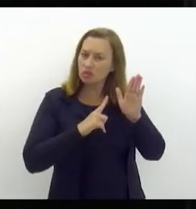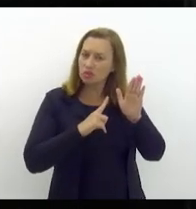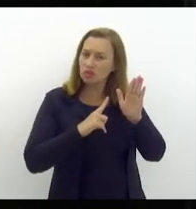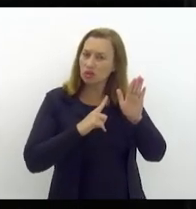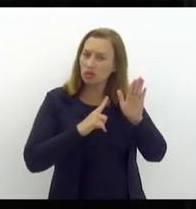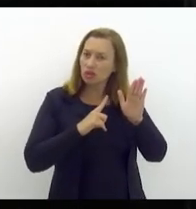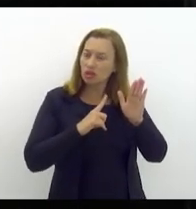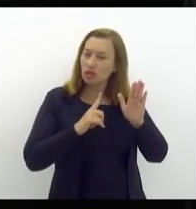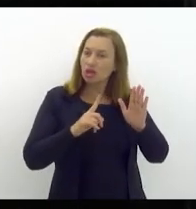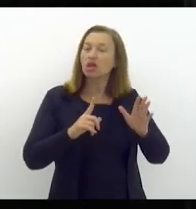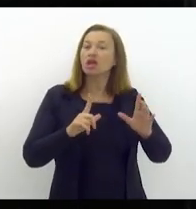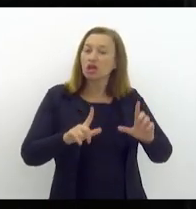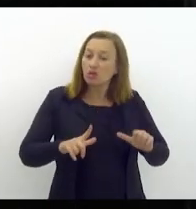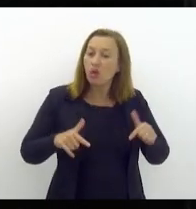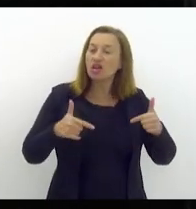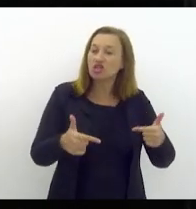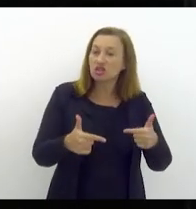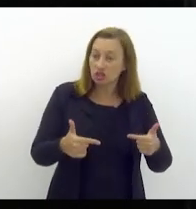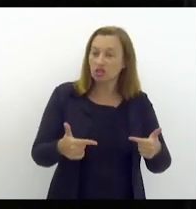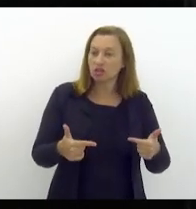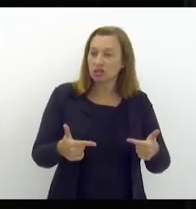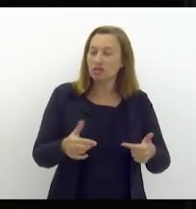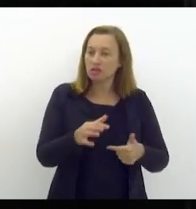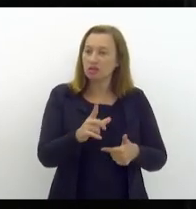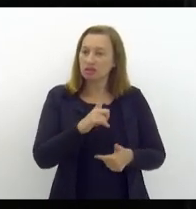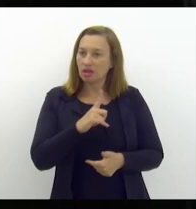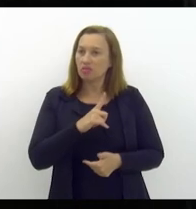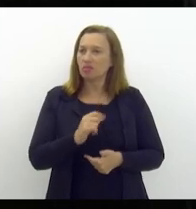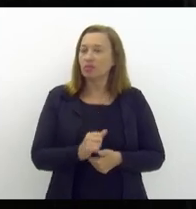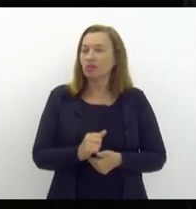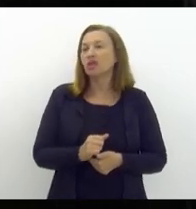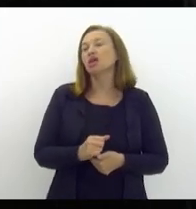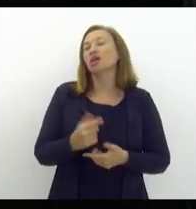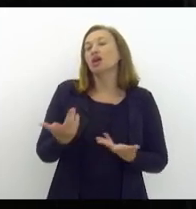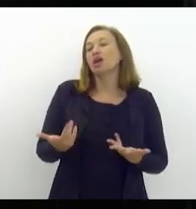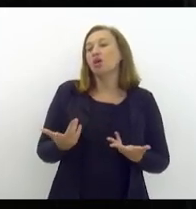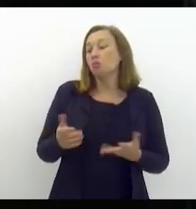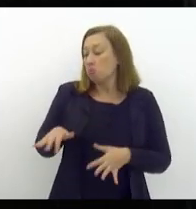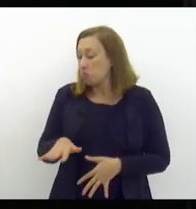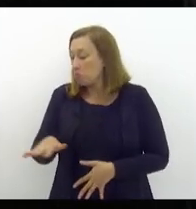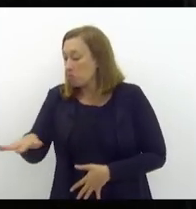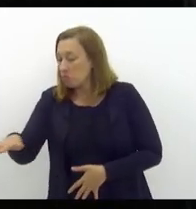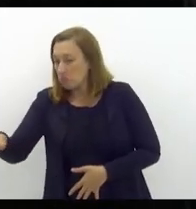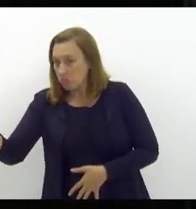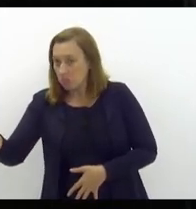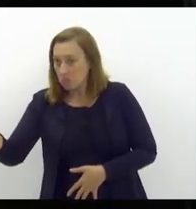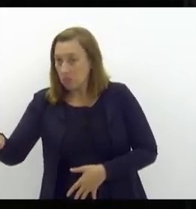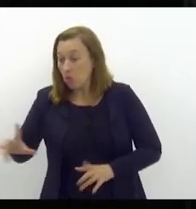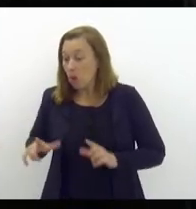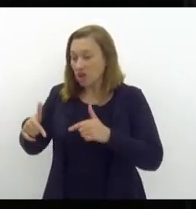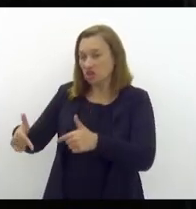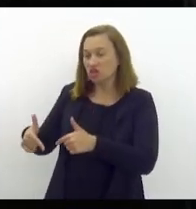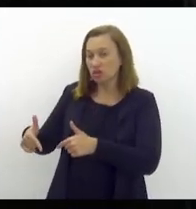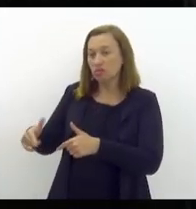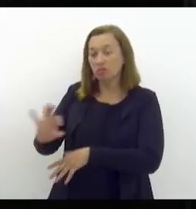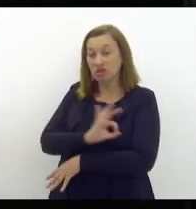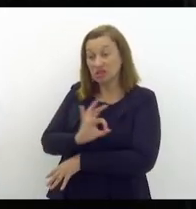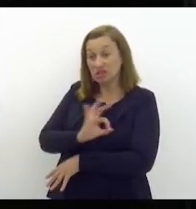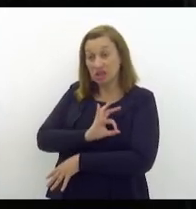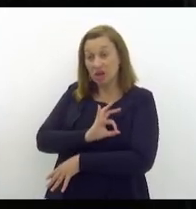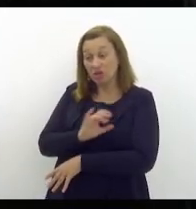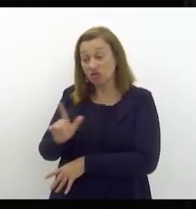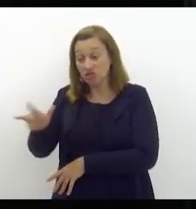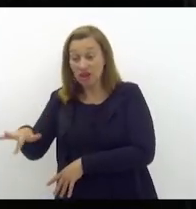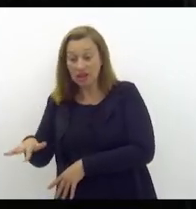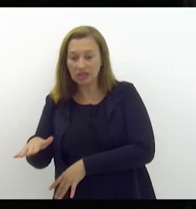As próprias operações policiais, elas são seletivas. Territórios periféricos, a ação policial é de um jeito, enquanto